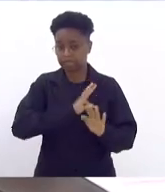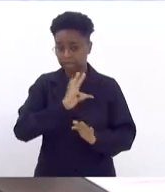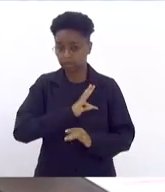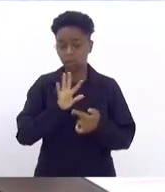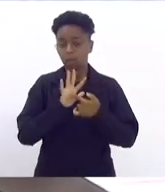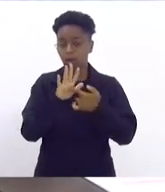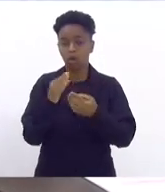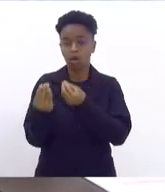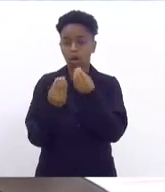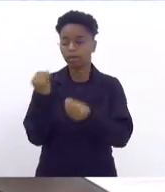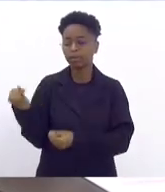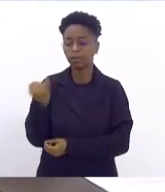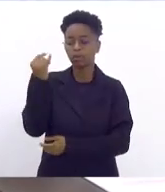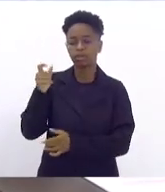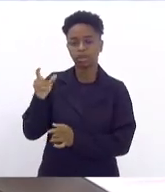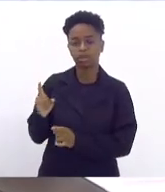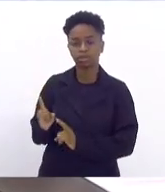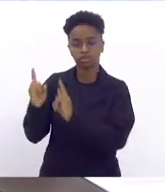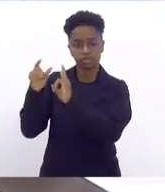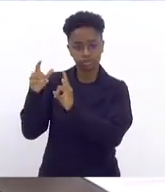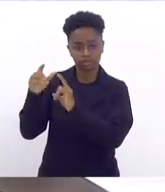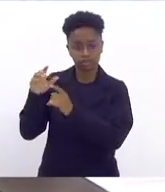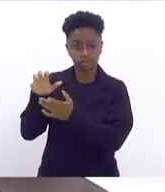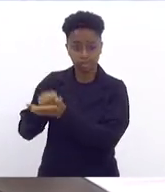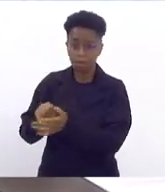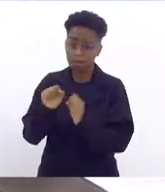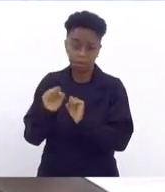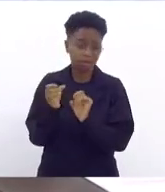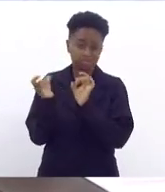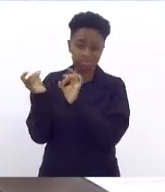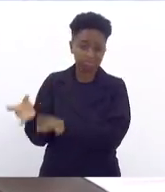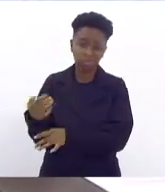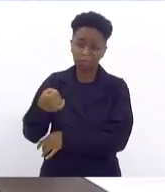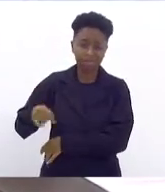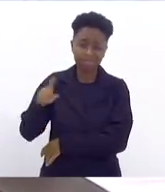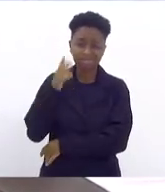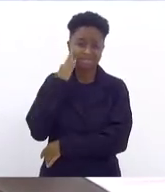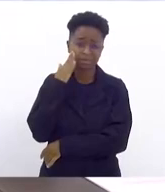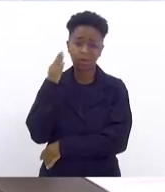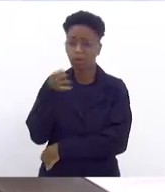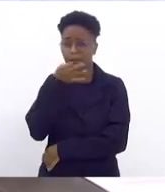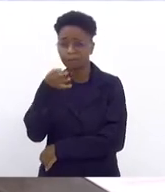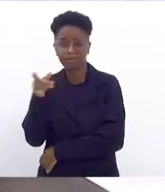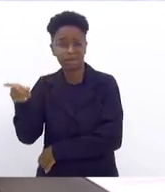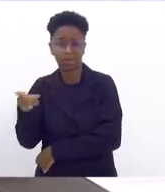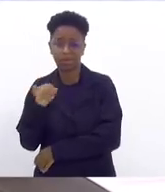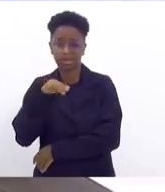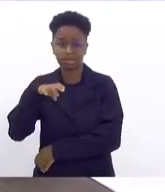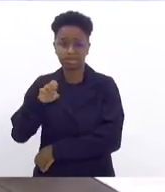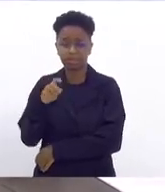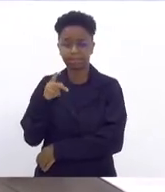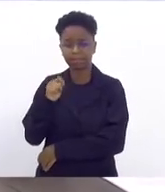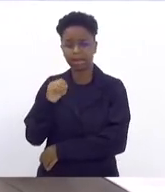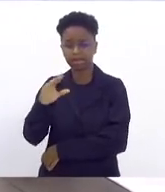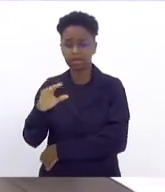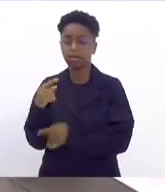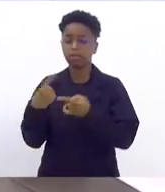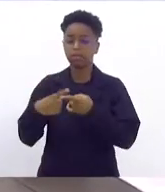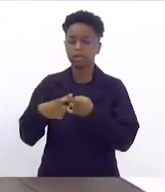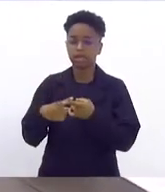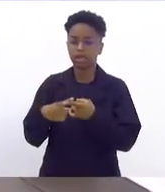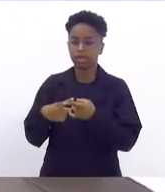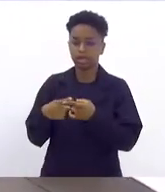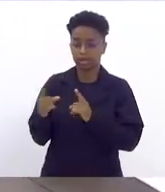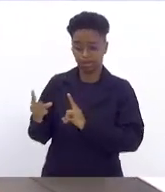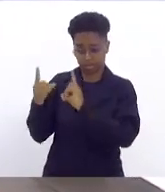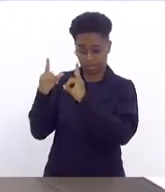valor do imóvel, poderia dispensar. Não, porque realmente, para o tombamento material, é bom que